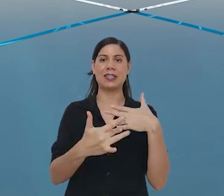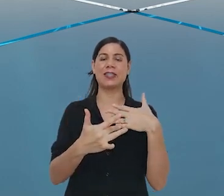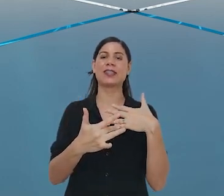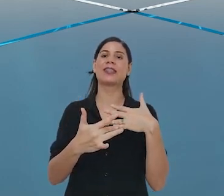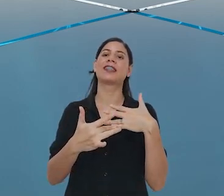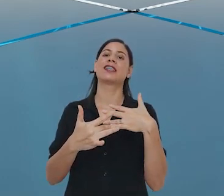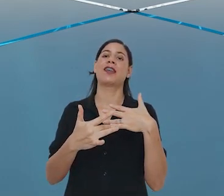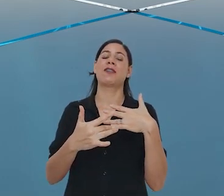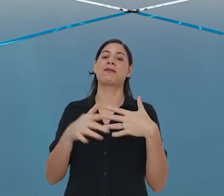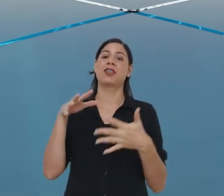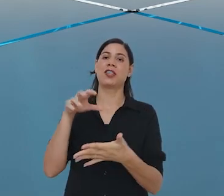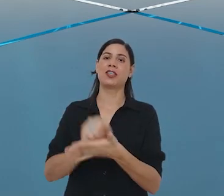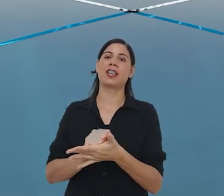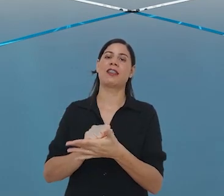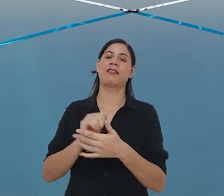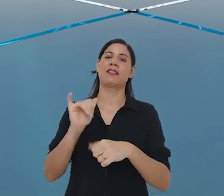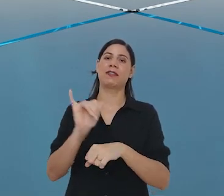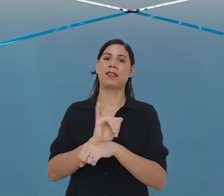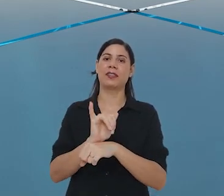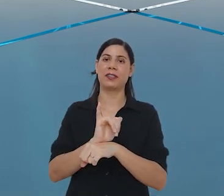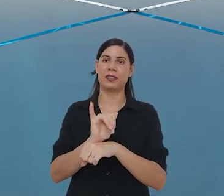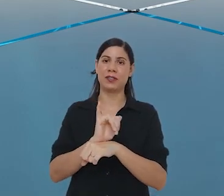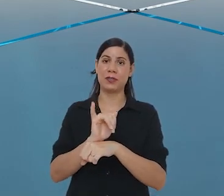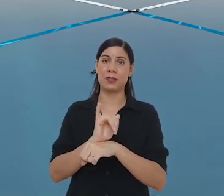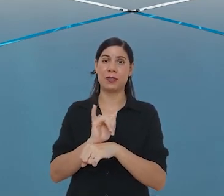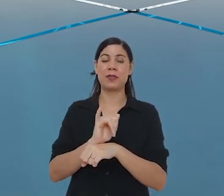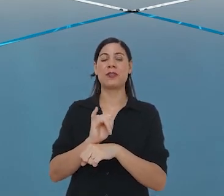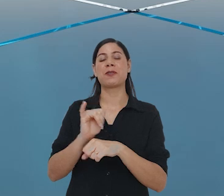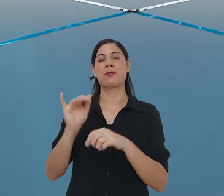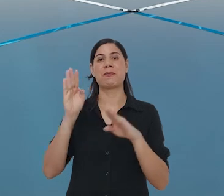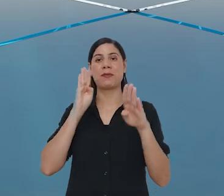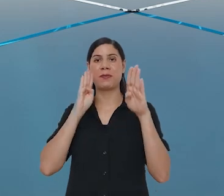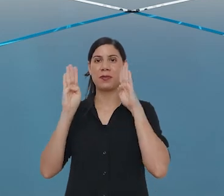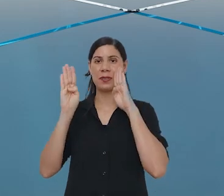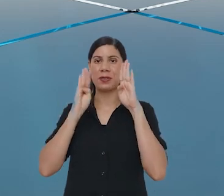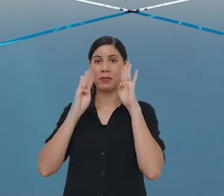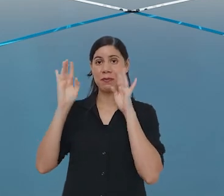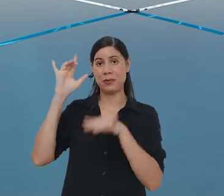no canal do TRF1 no YouTube e siga a gente no Facebook e no